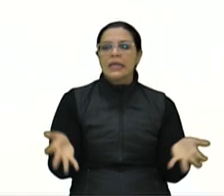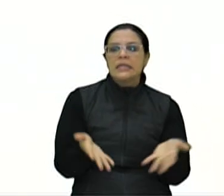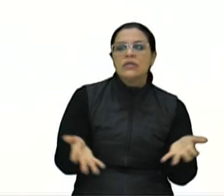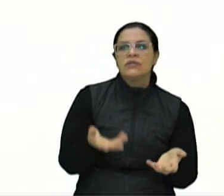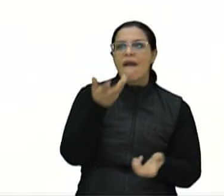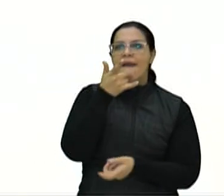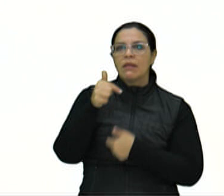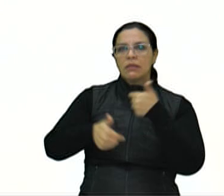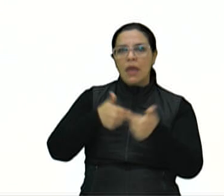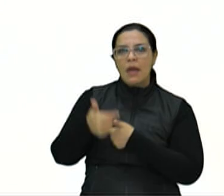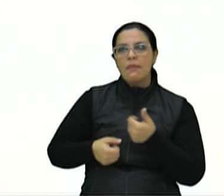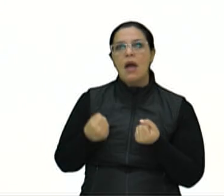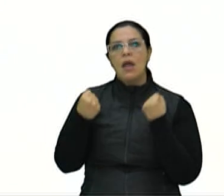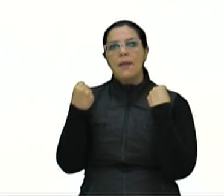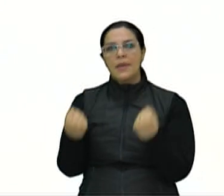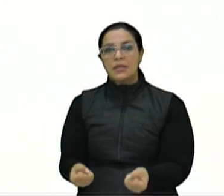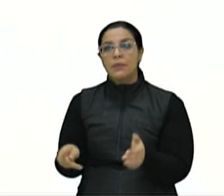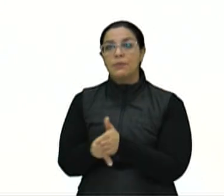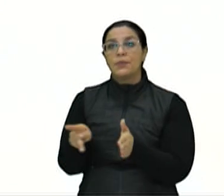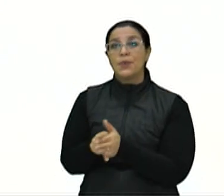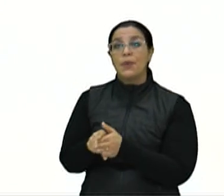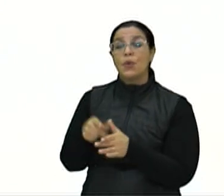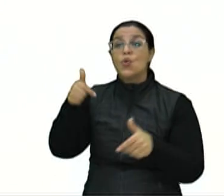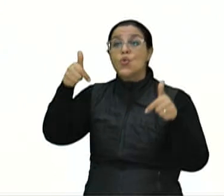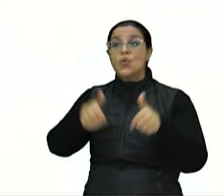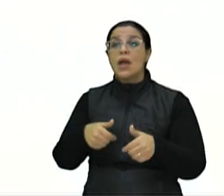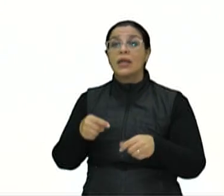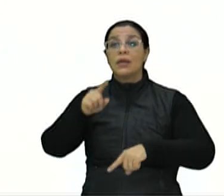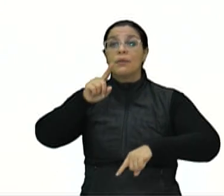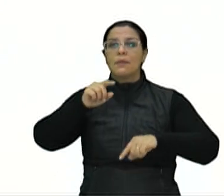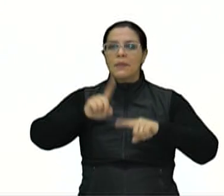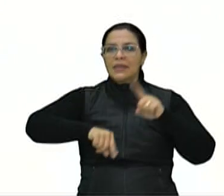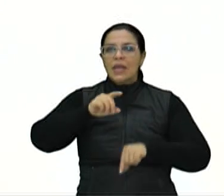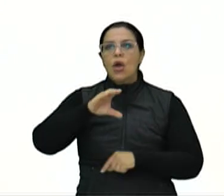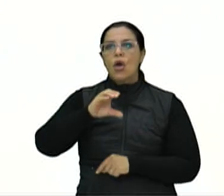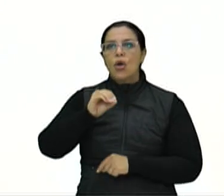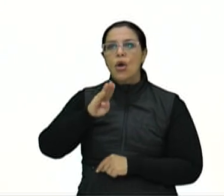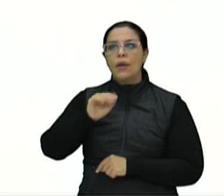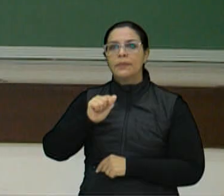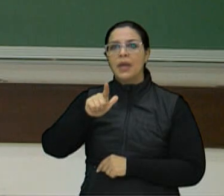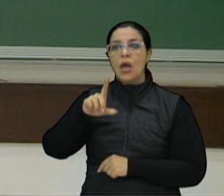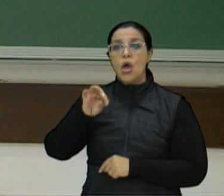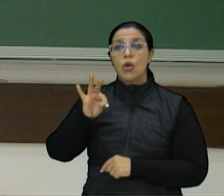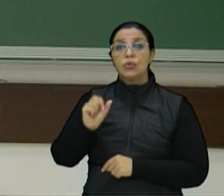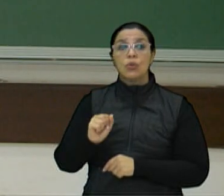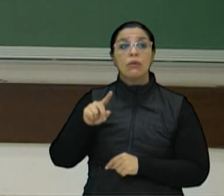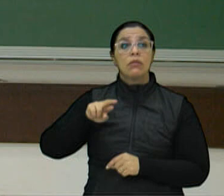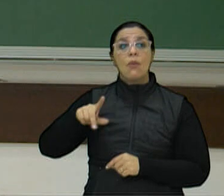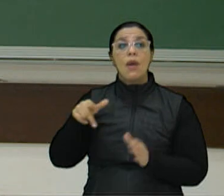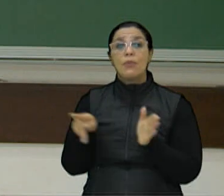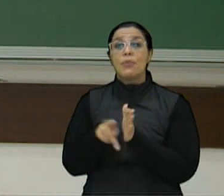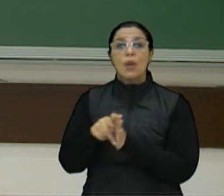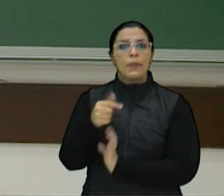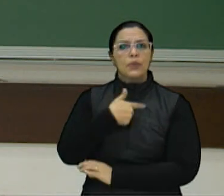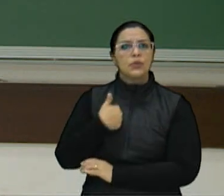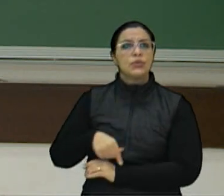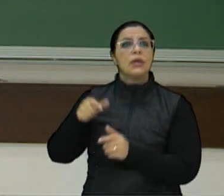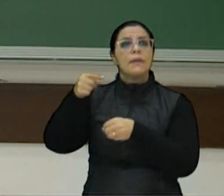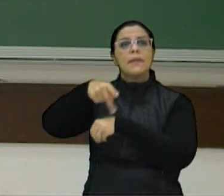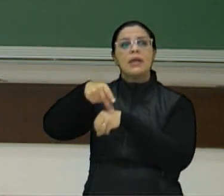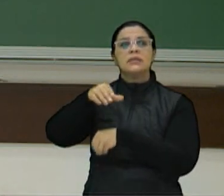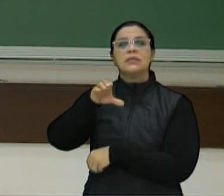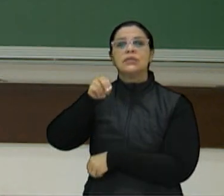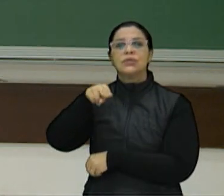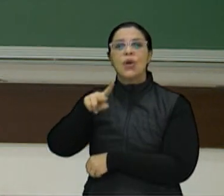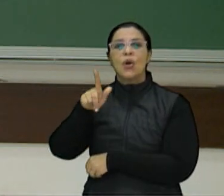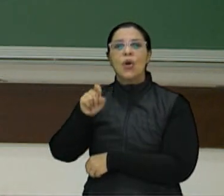trabalho infantil forçado em minas de cobalto, por exemplo. Onde? No Congo, não na China. Por